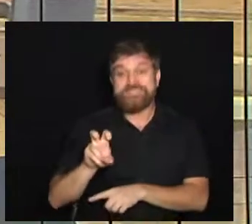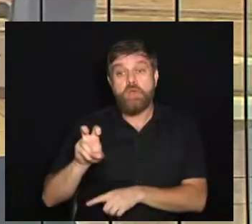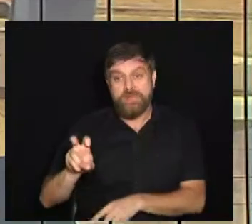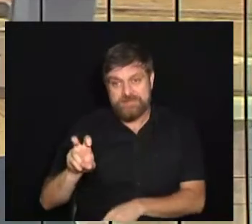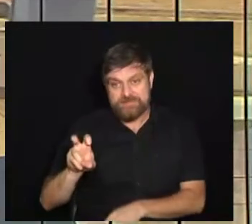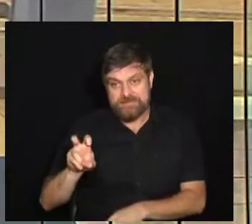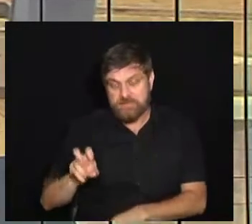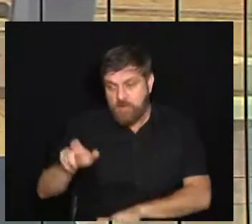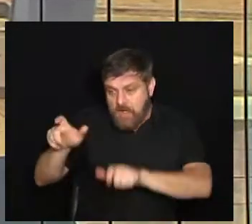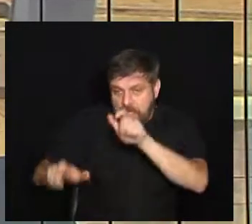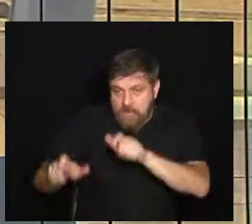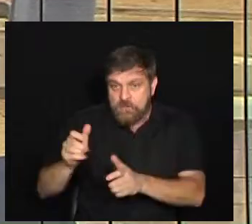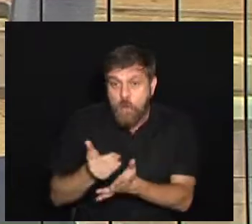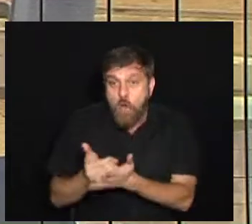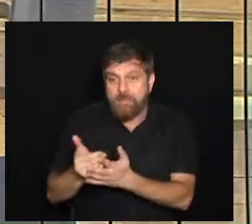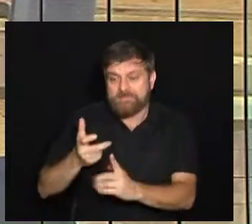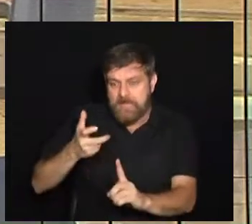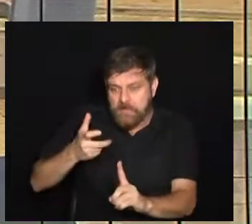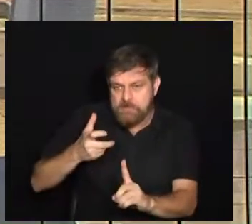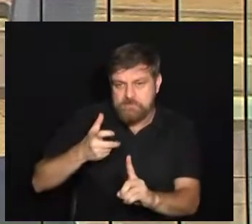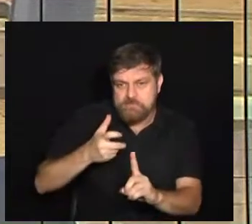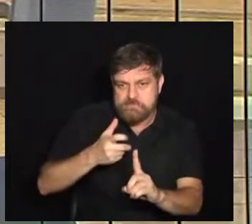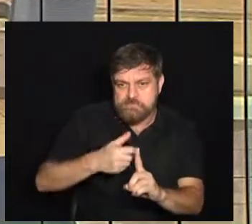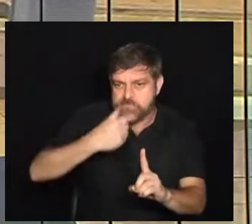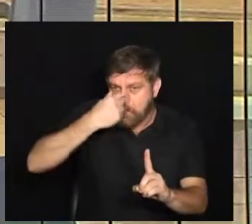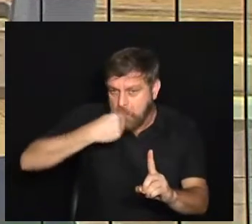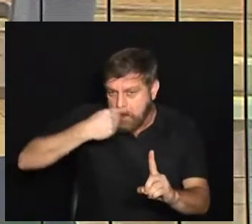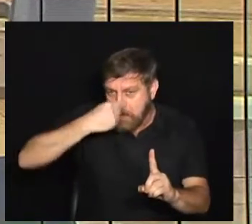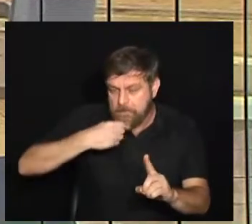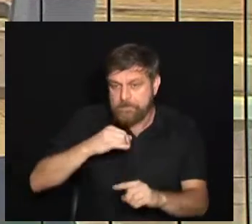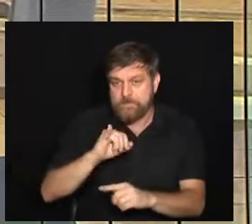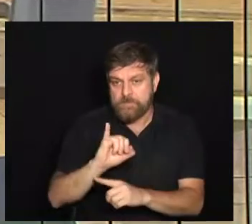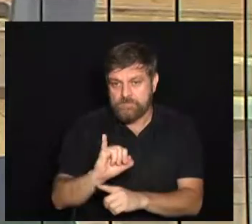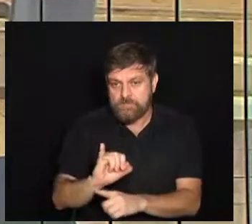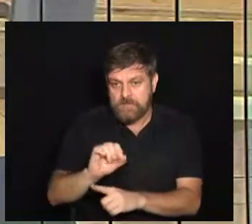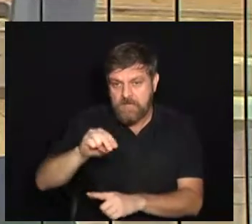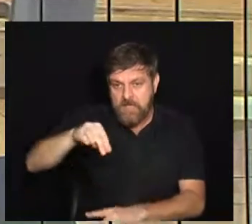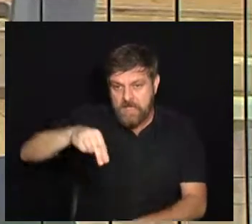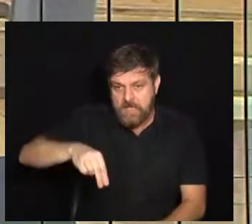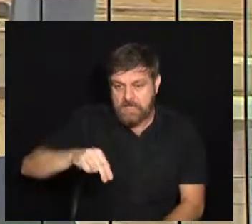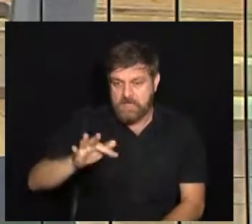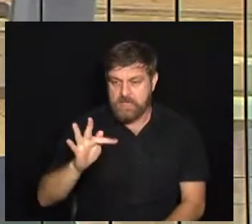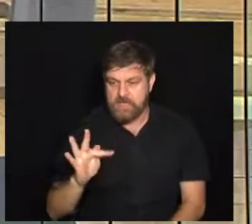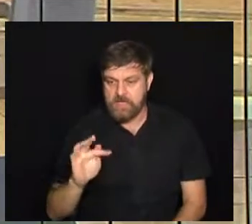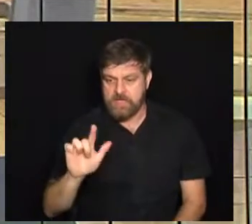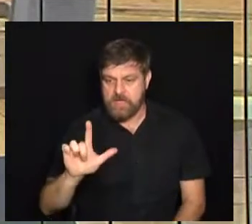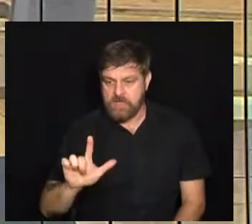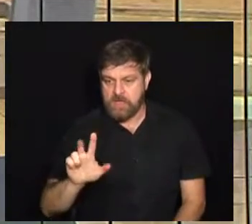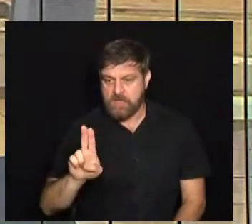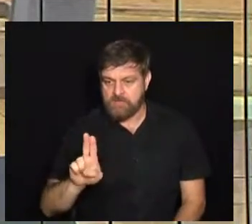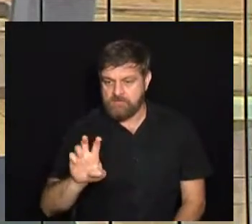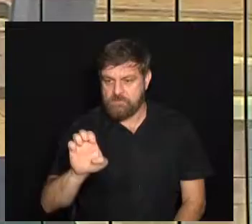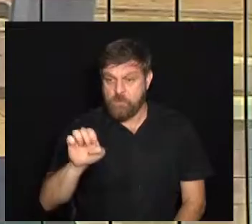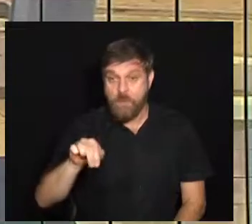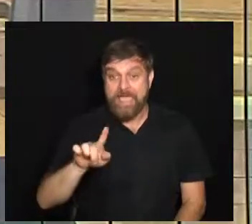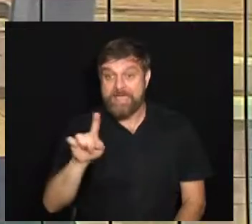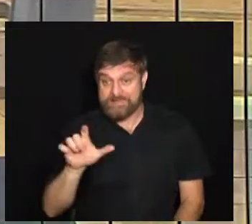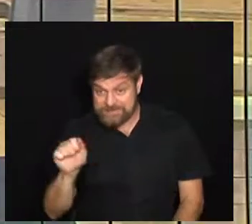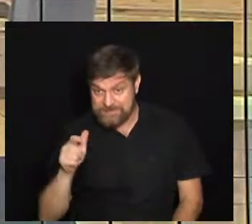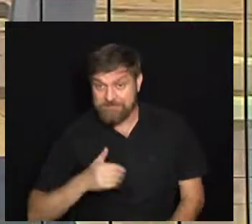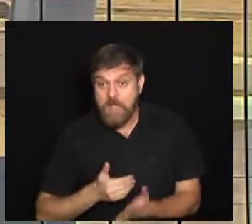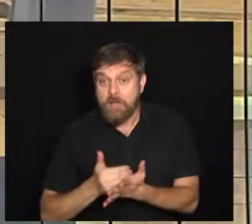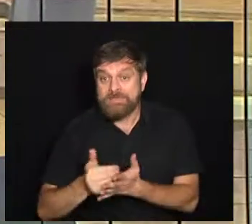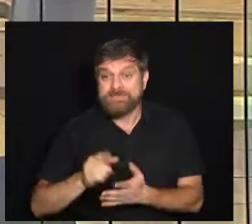mínima para as pessoas começarem a vacinar para influenza né e a já vai ser agora adiantado para 23 de março início